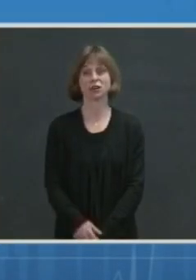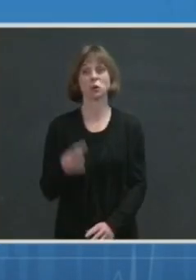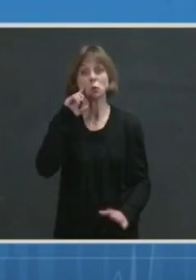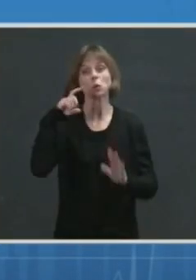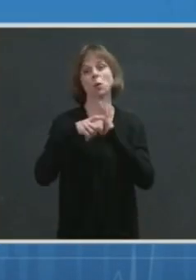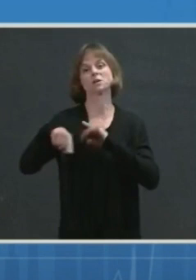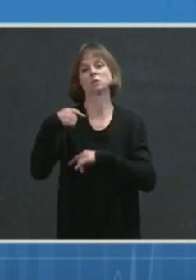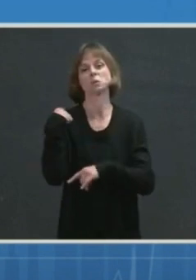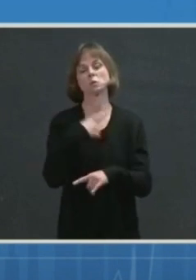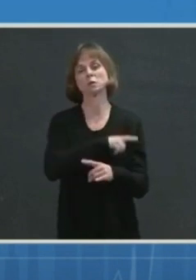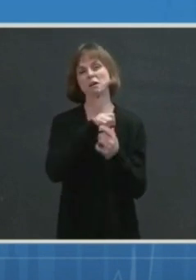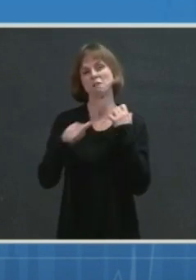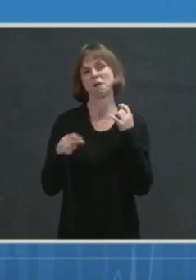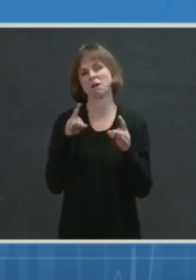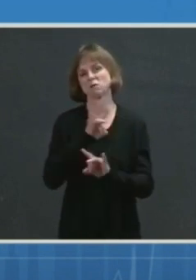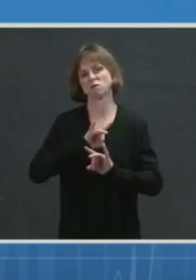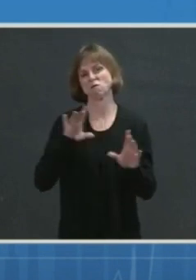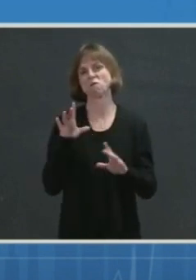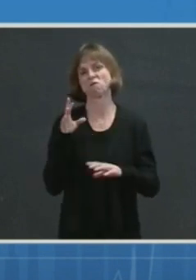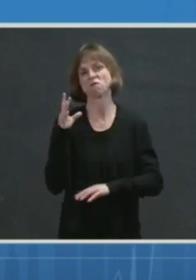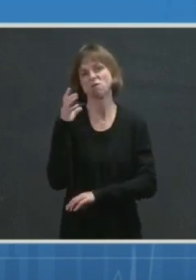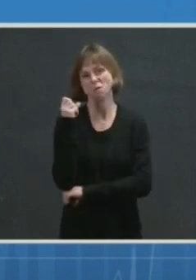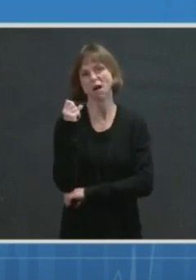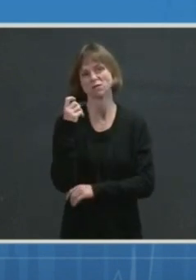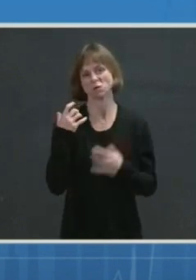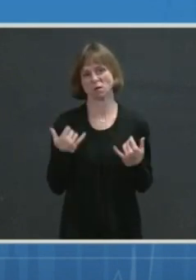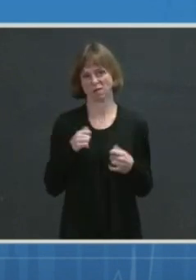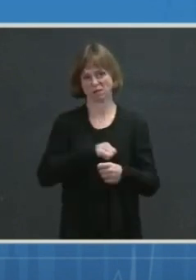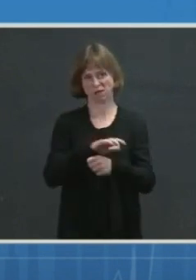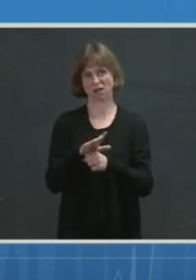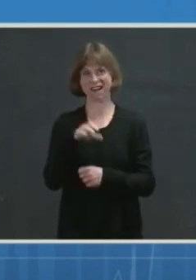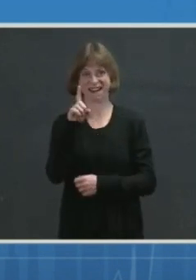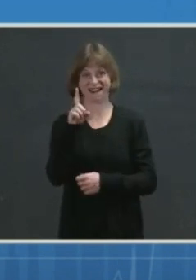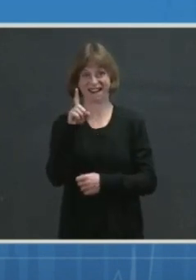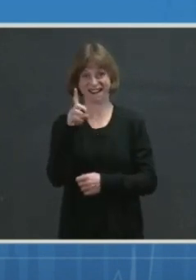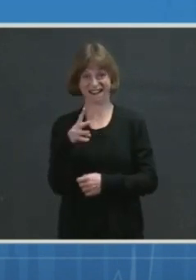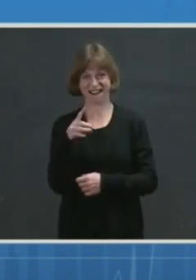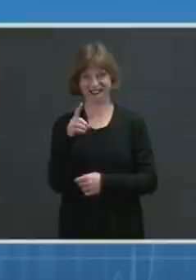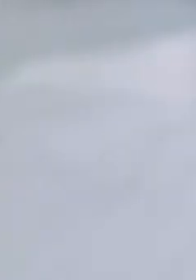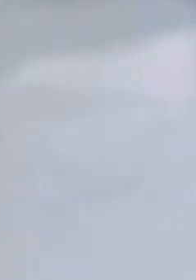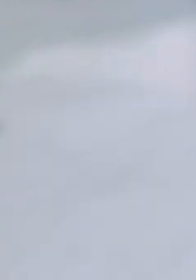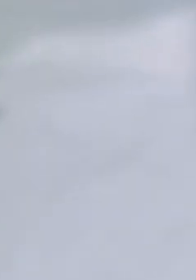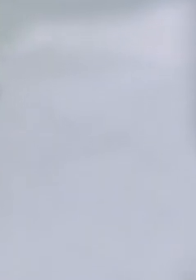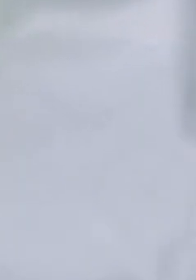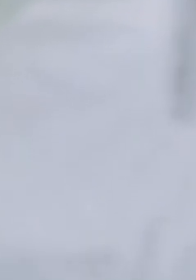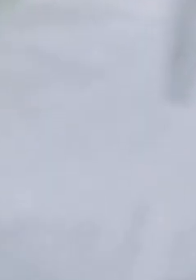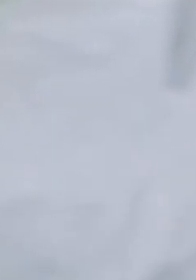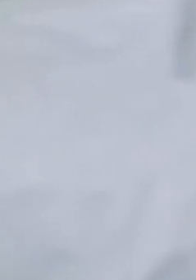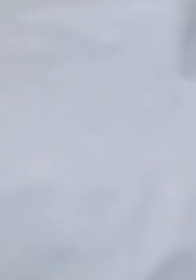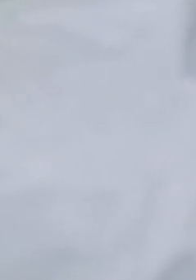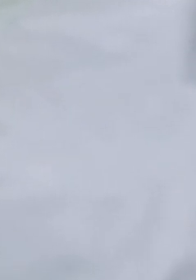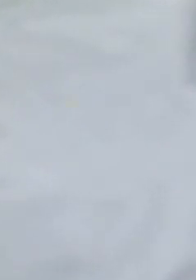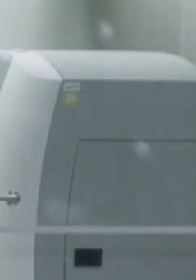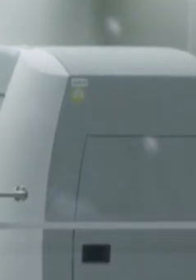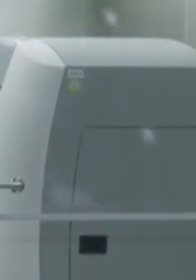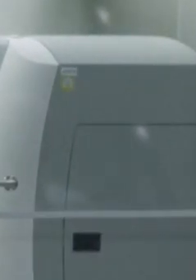próximos passos da administração federal. O governo do presidente Joe Biden já trabalha com a expectativa de distribuir pelo menos 3 milhões de